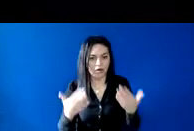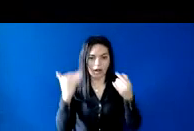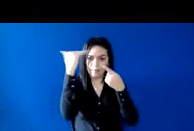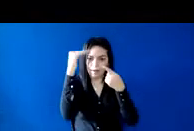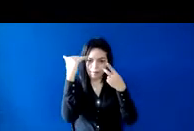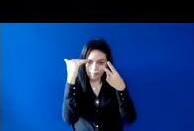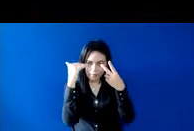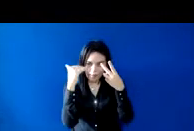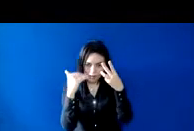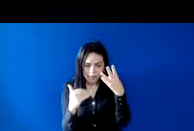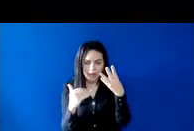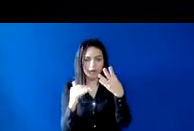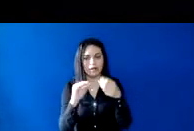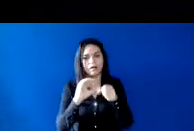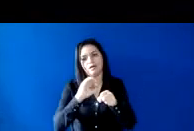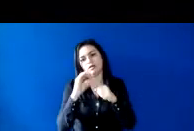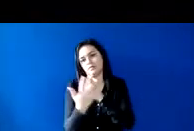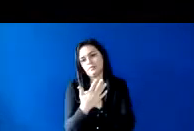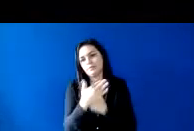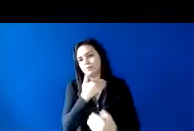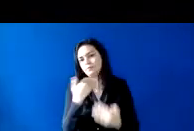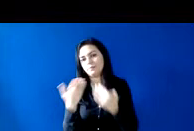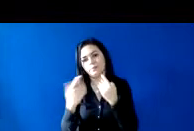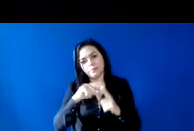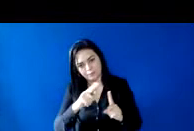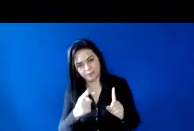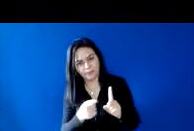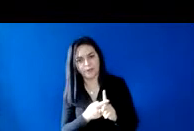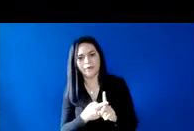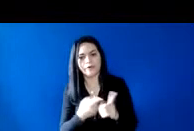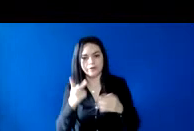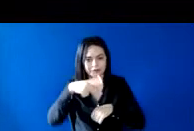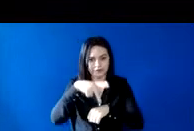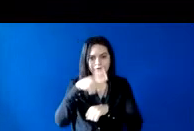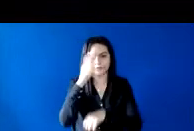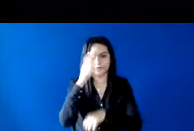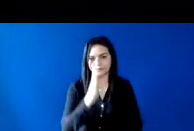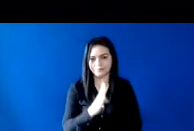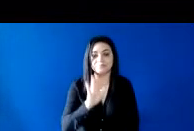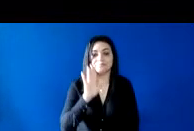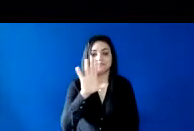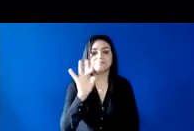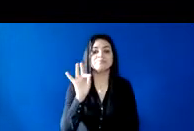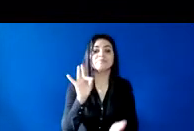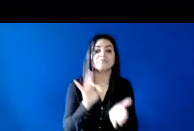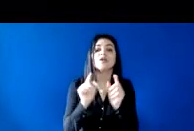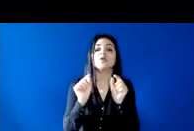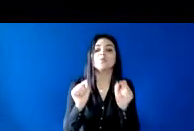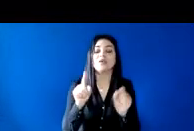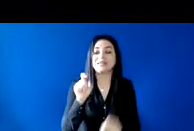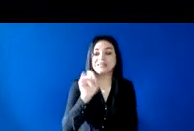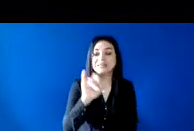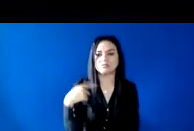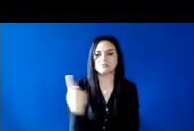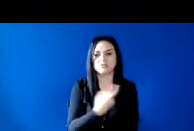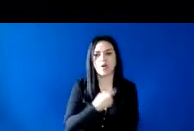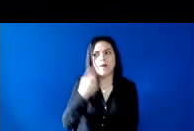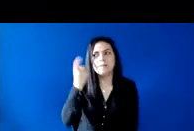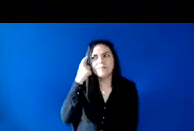no placar de mortes maternas no país. Mas, na verdade, se a gente pensa, elas morrem